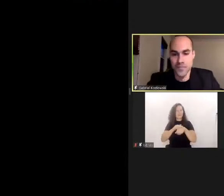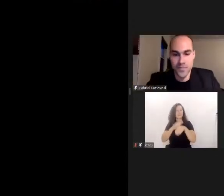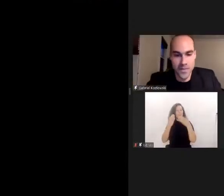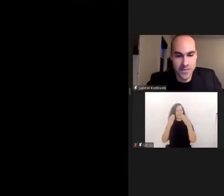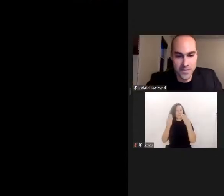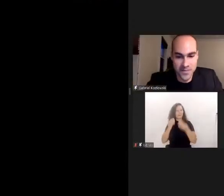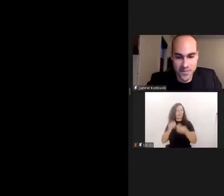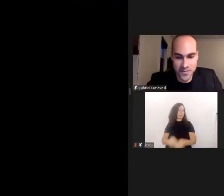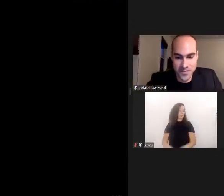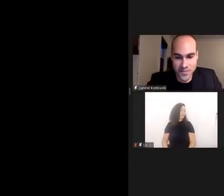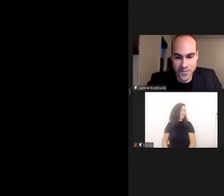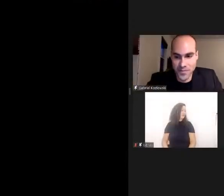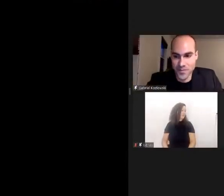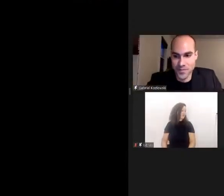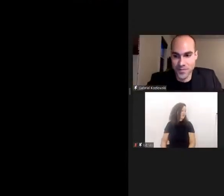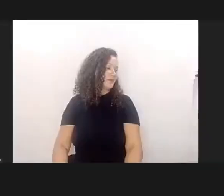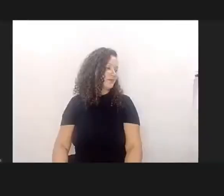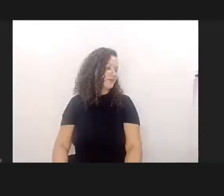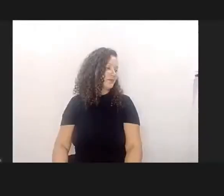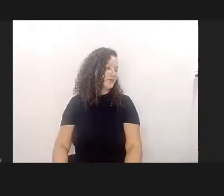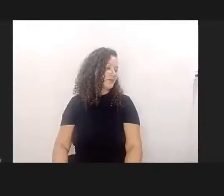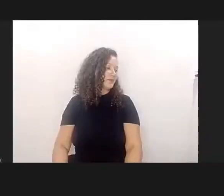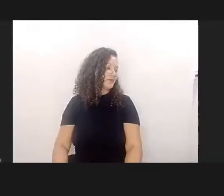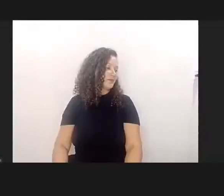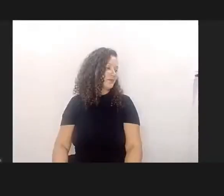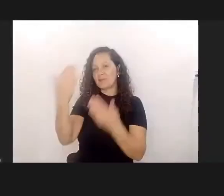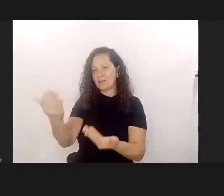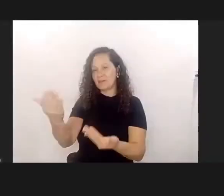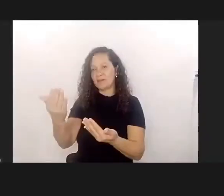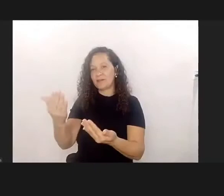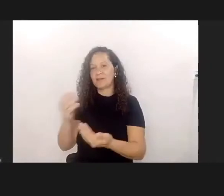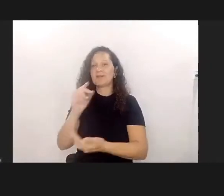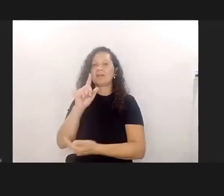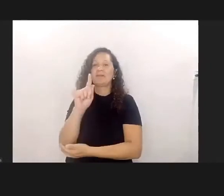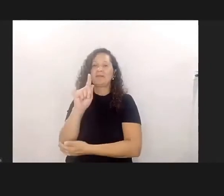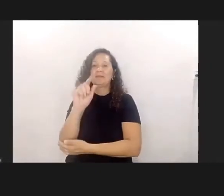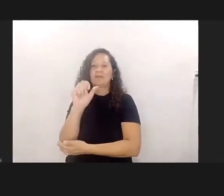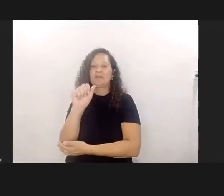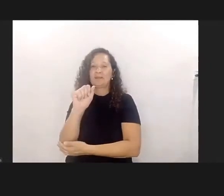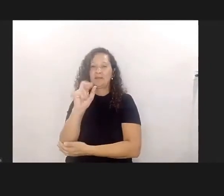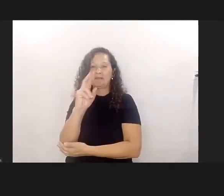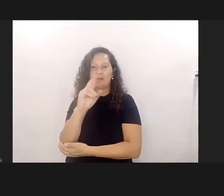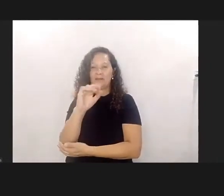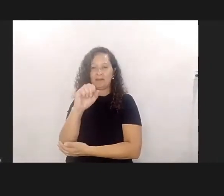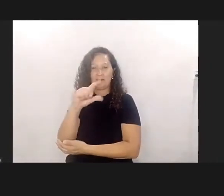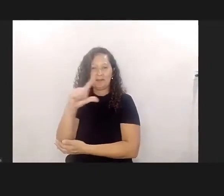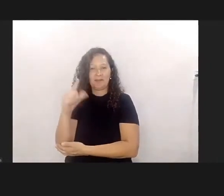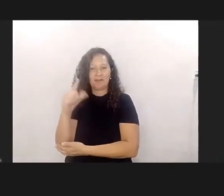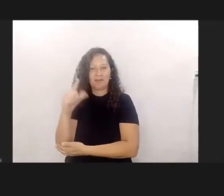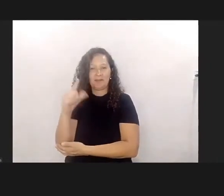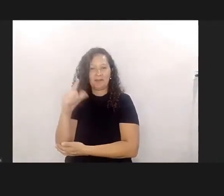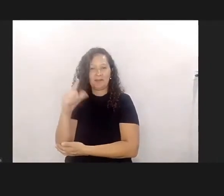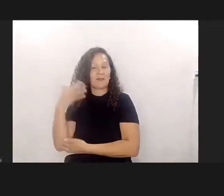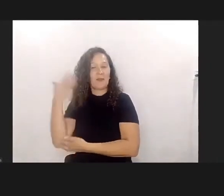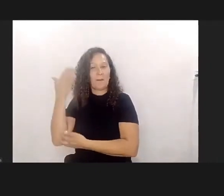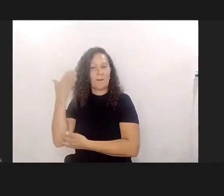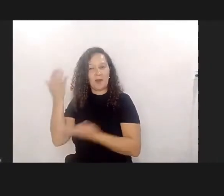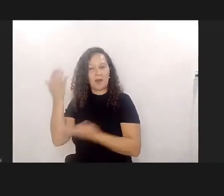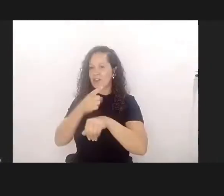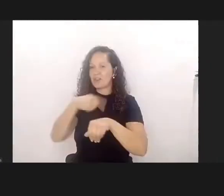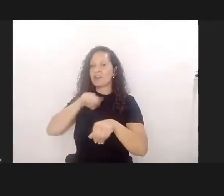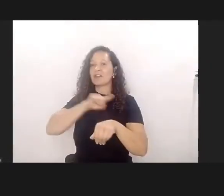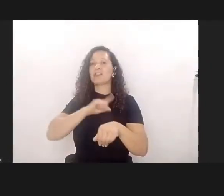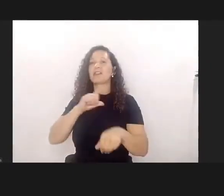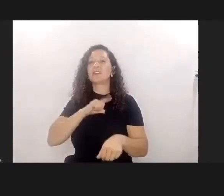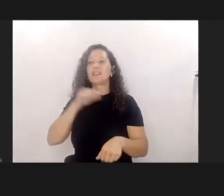Muito obrigada, Gabriel, pela sua fala de hoje à noite. A gente já tem aqui